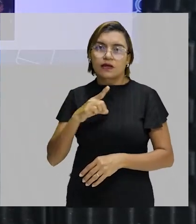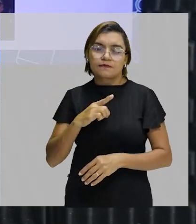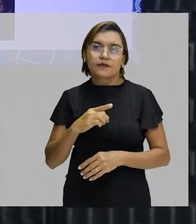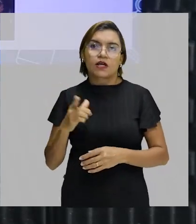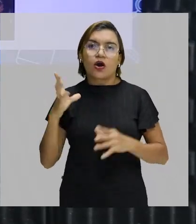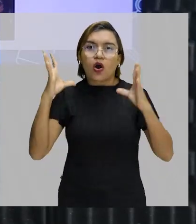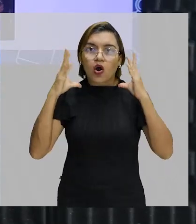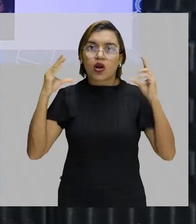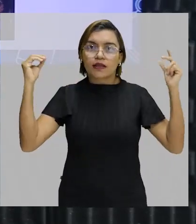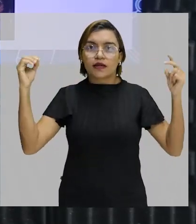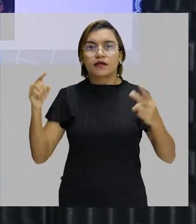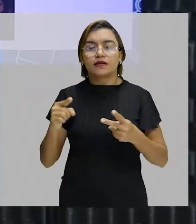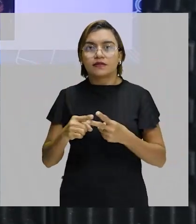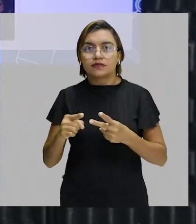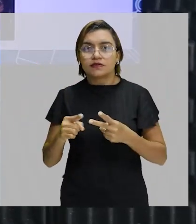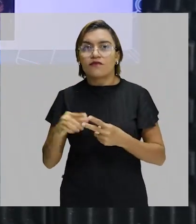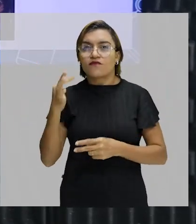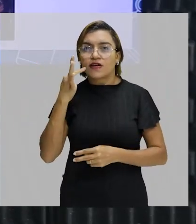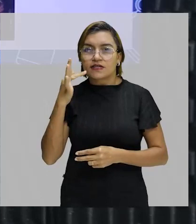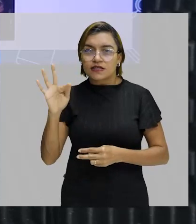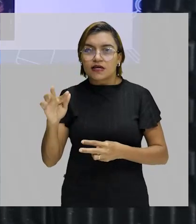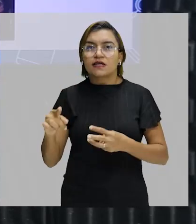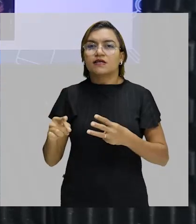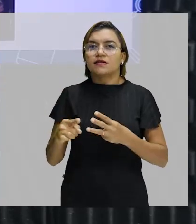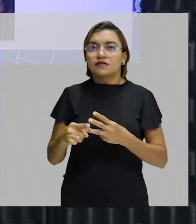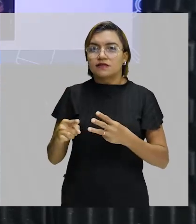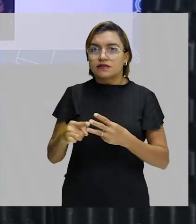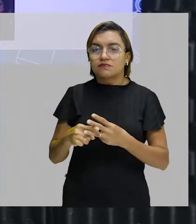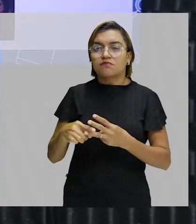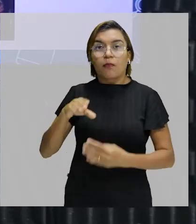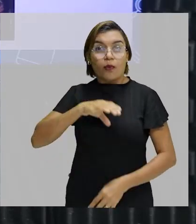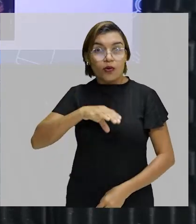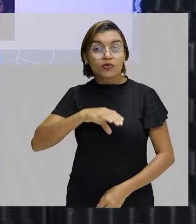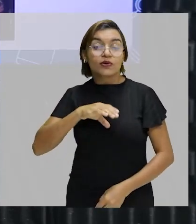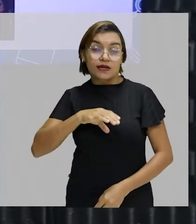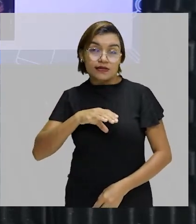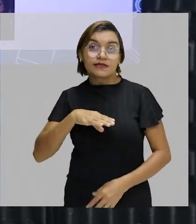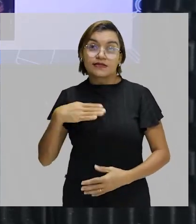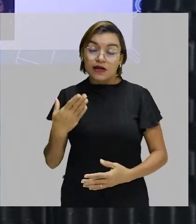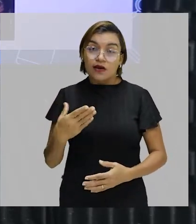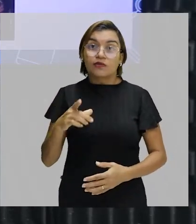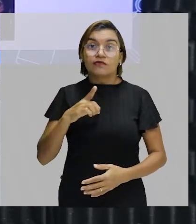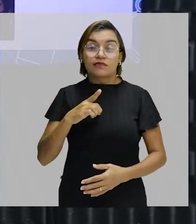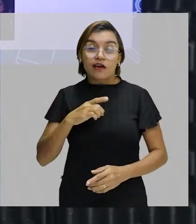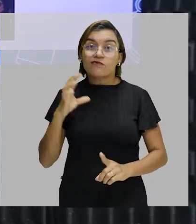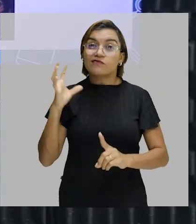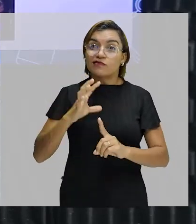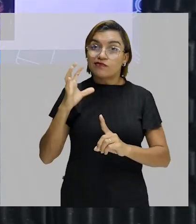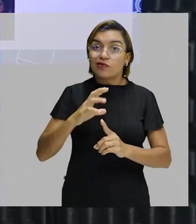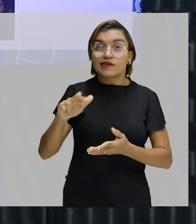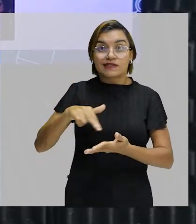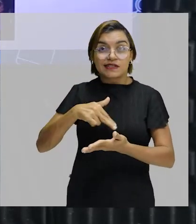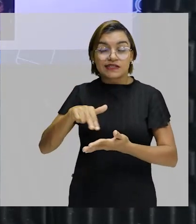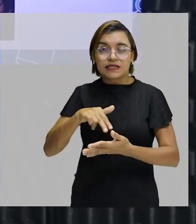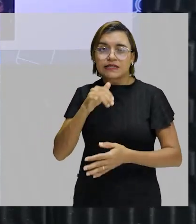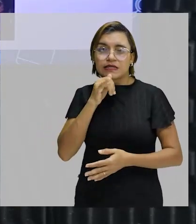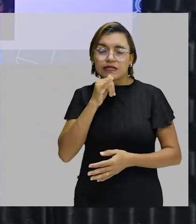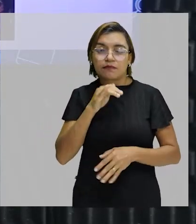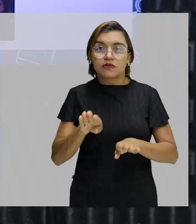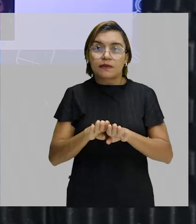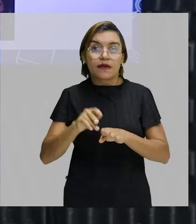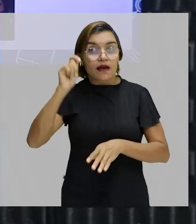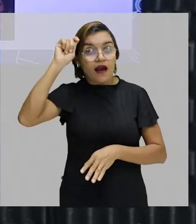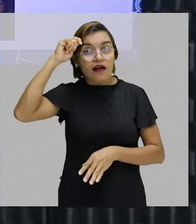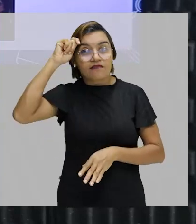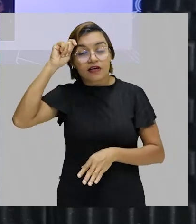franceses, portugueses. Então a gente tem muito dessa cultura aqui relacionada às nossas danças. Muitos africanos viveram aqui.